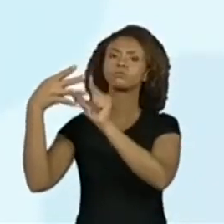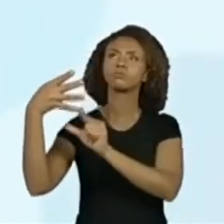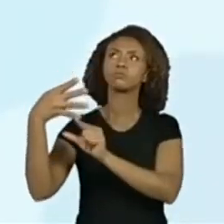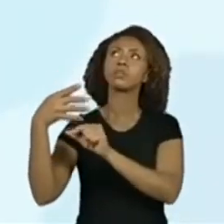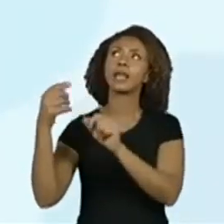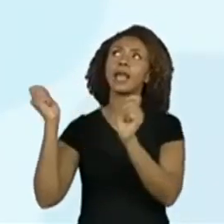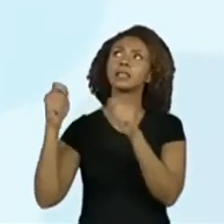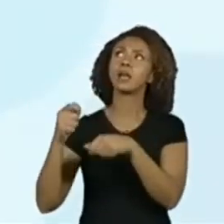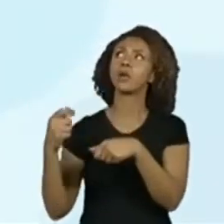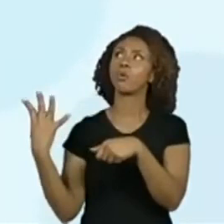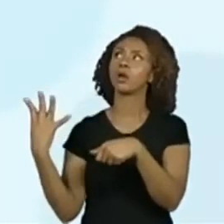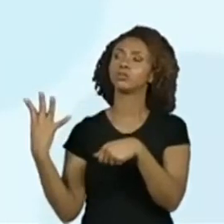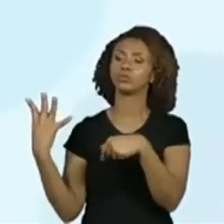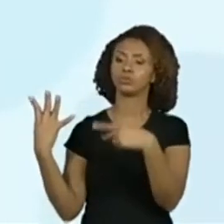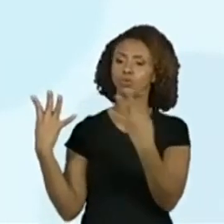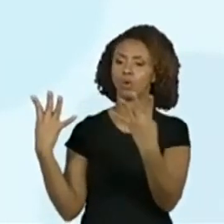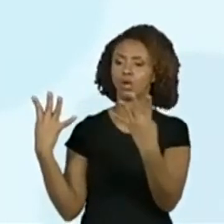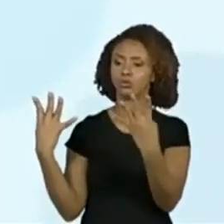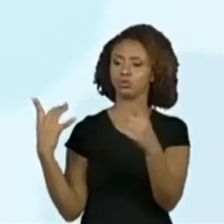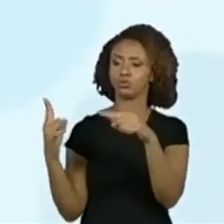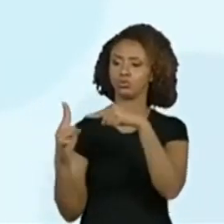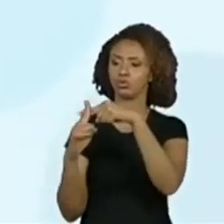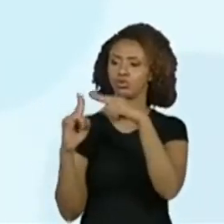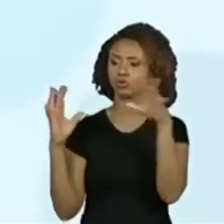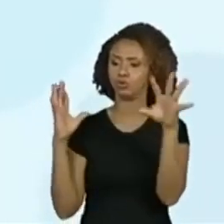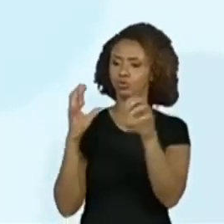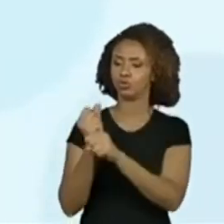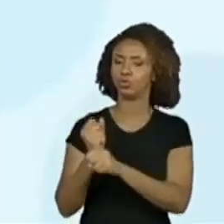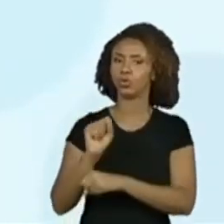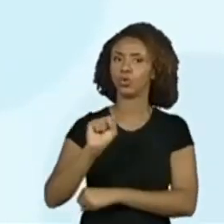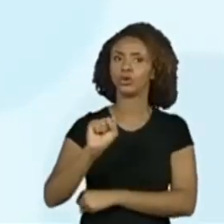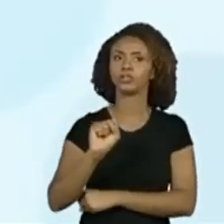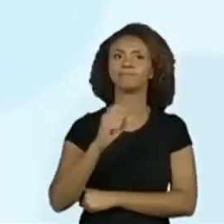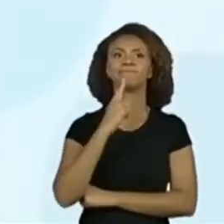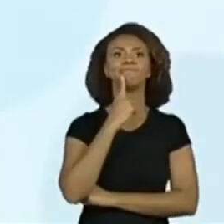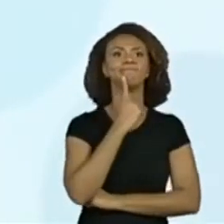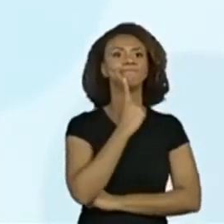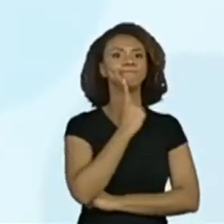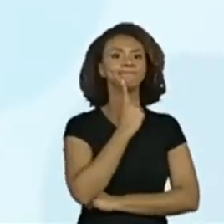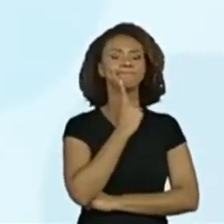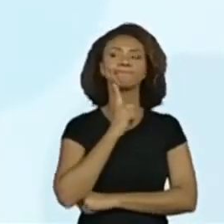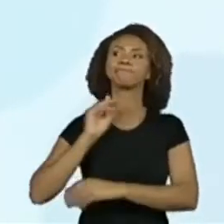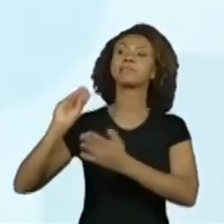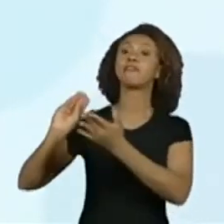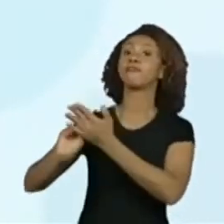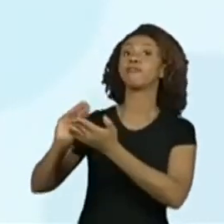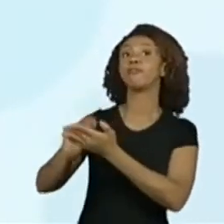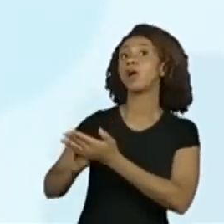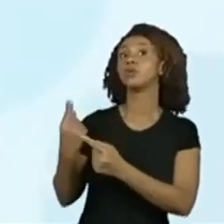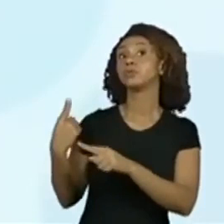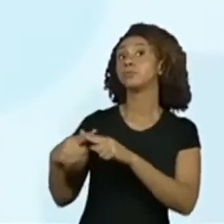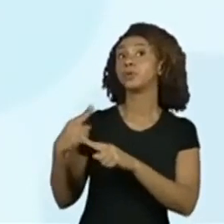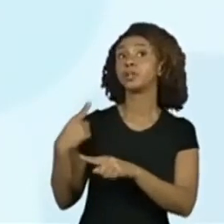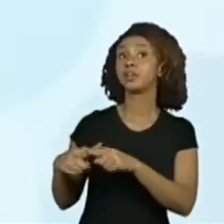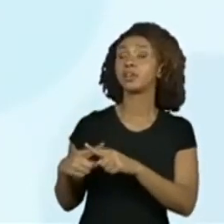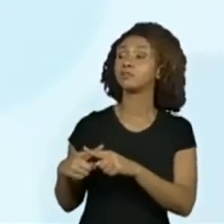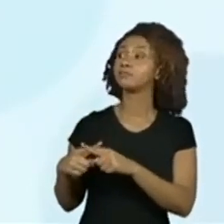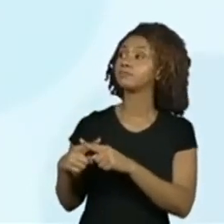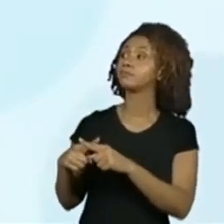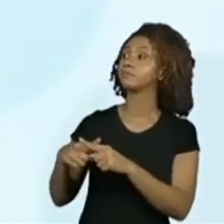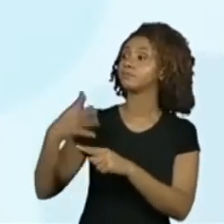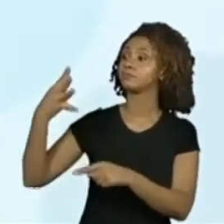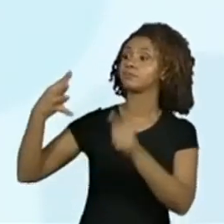4 8 a coluna não está inteira não está porque aqui esse carrinho ele já